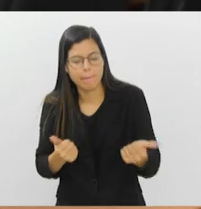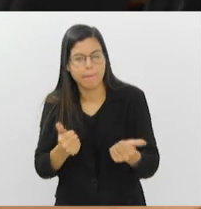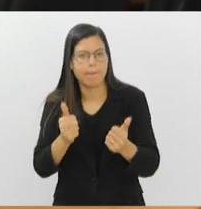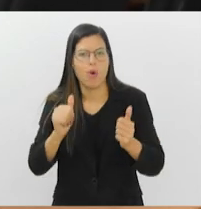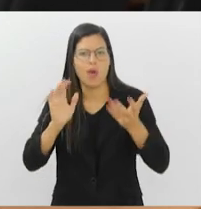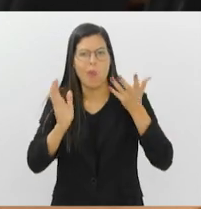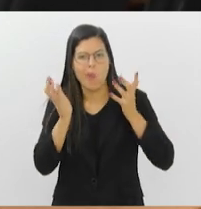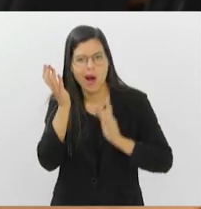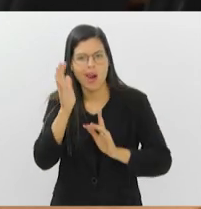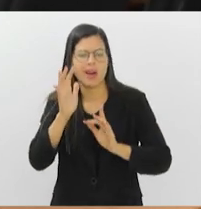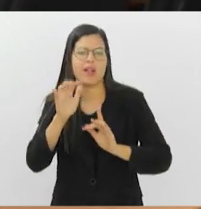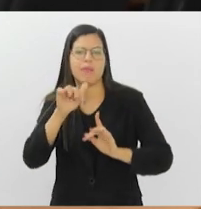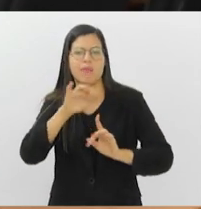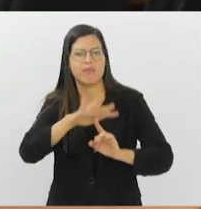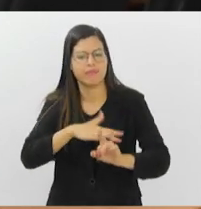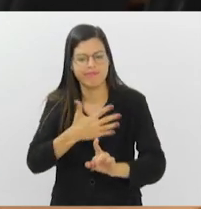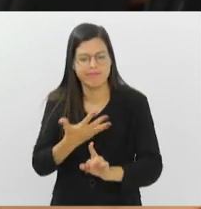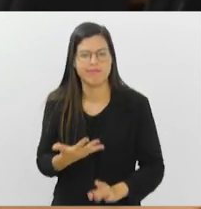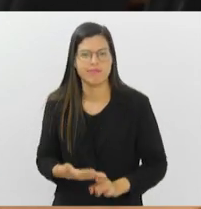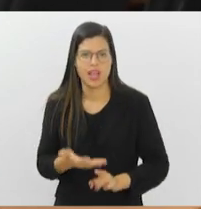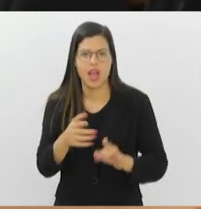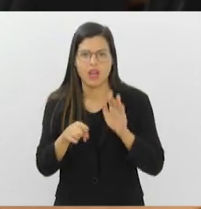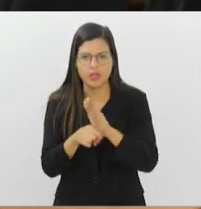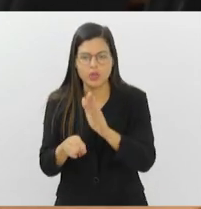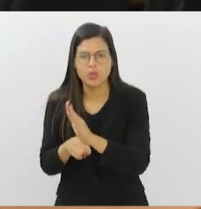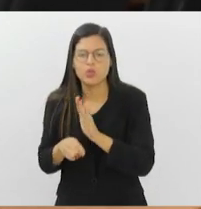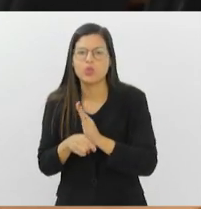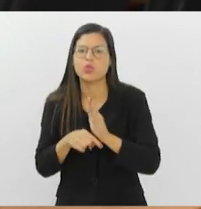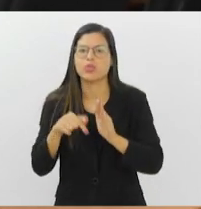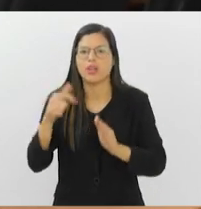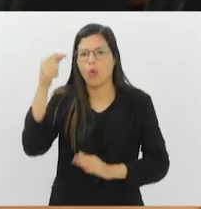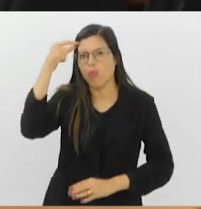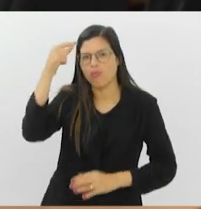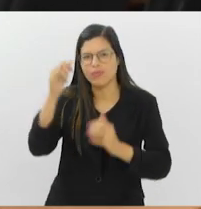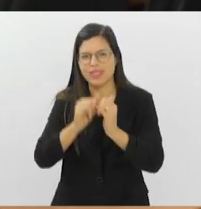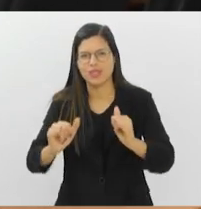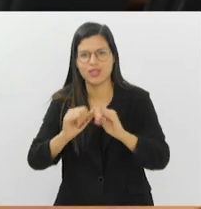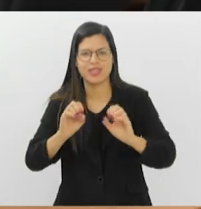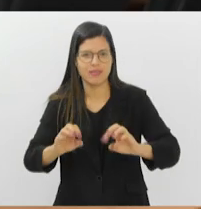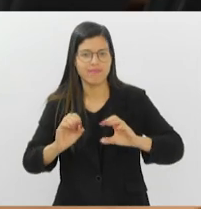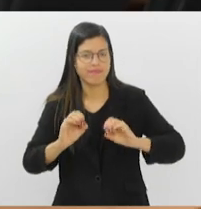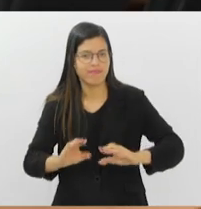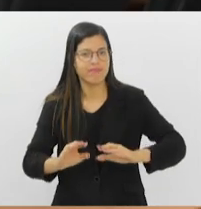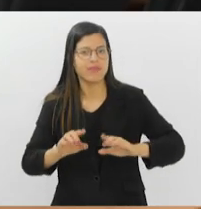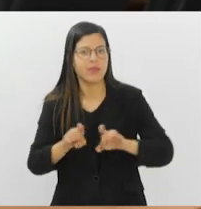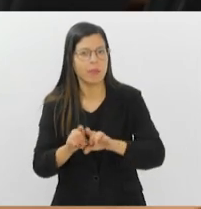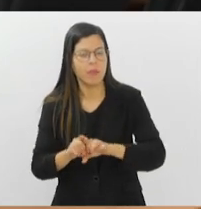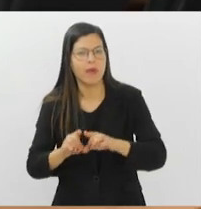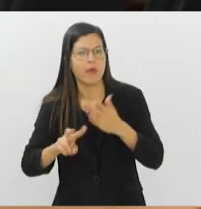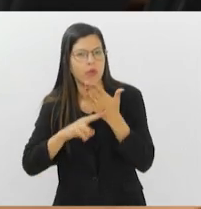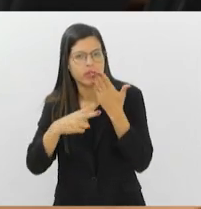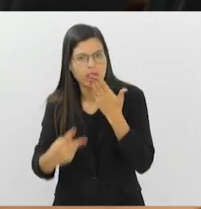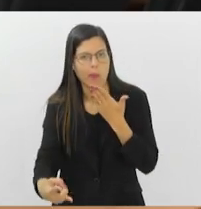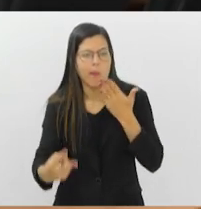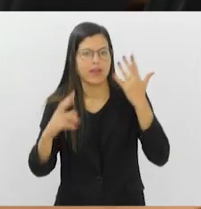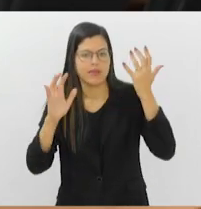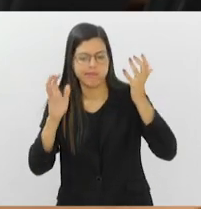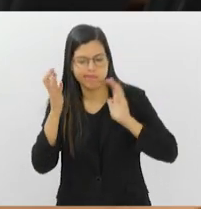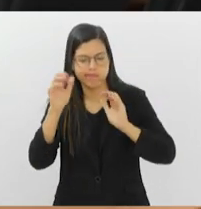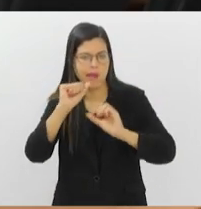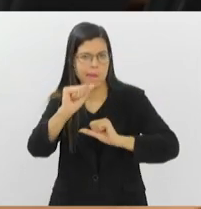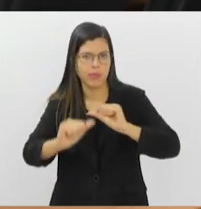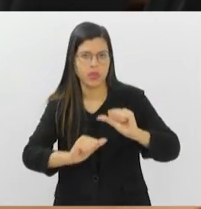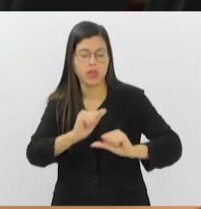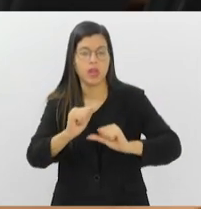contribuem para a preservação do meio ambiente com trabalho de conscientização sobre as causas e efeitos das mudanças climáticas além da